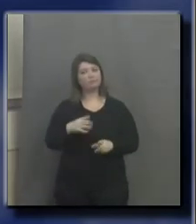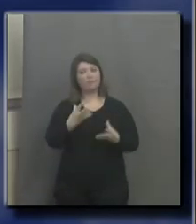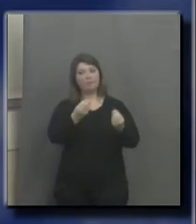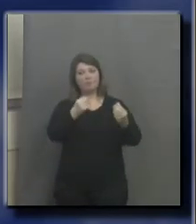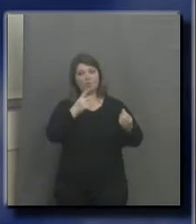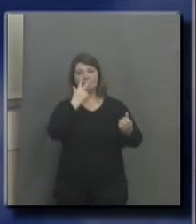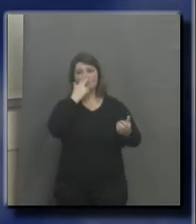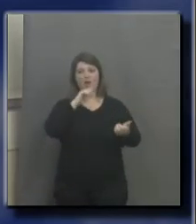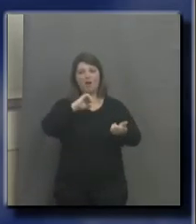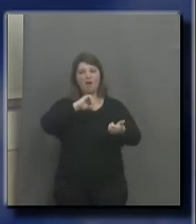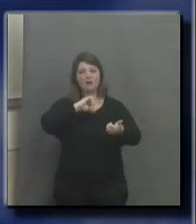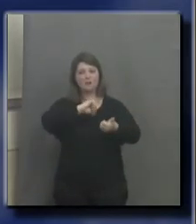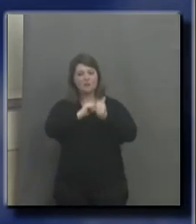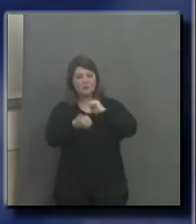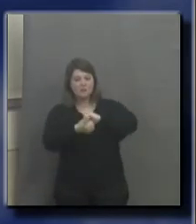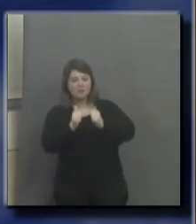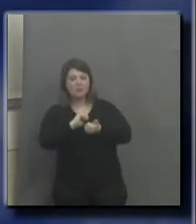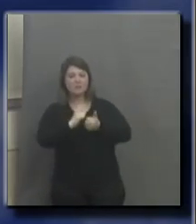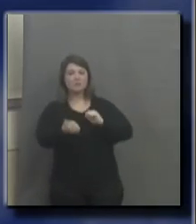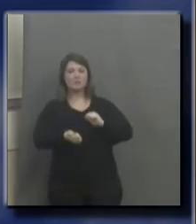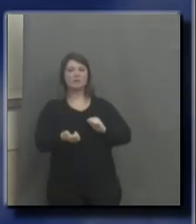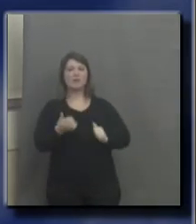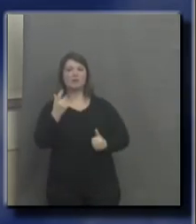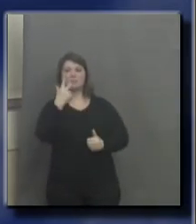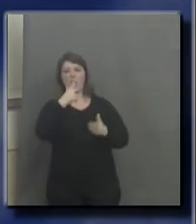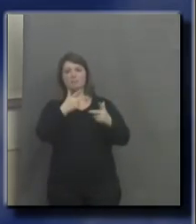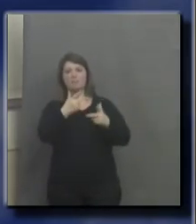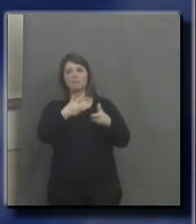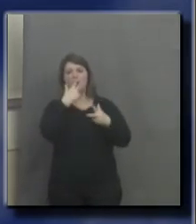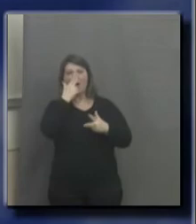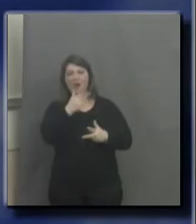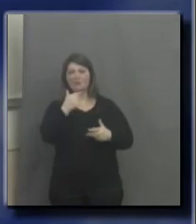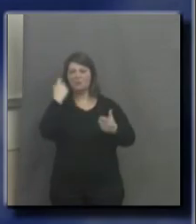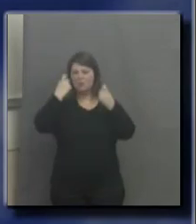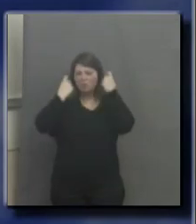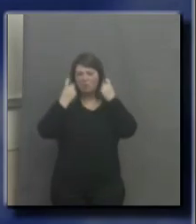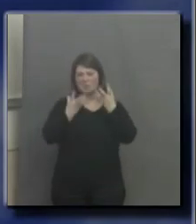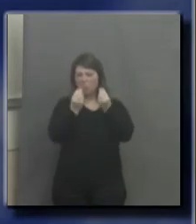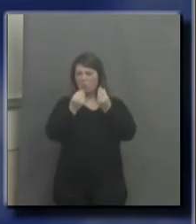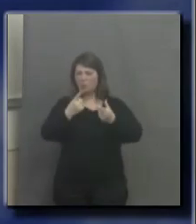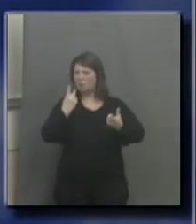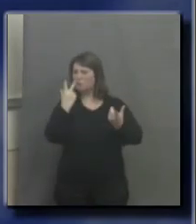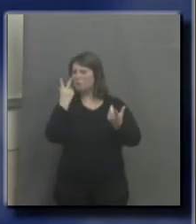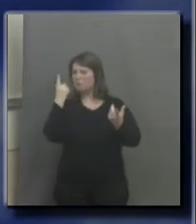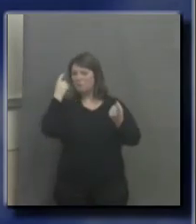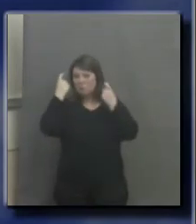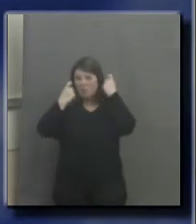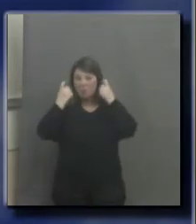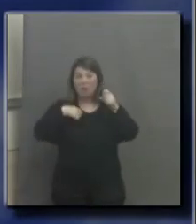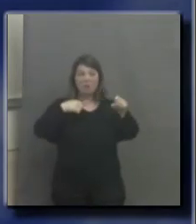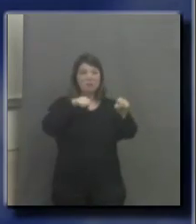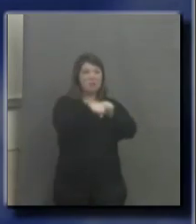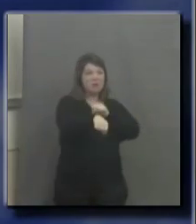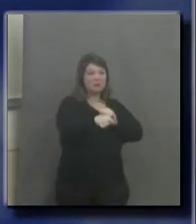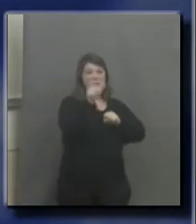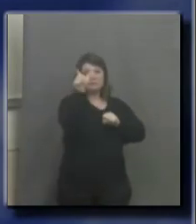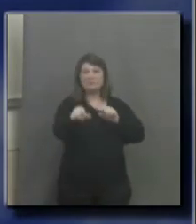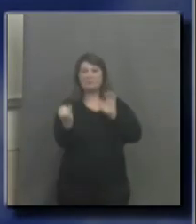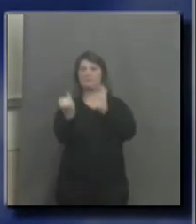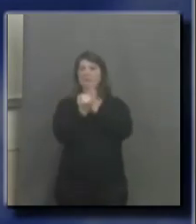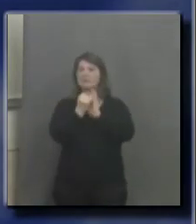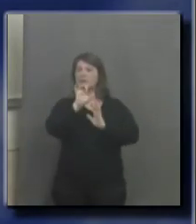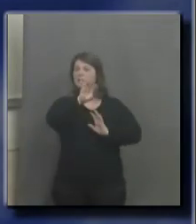flexibilidade, porque a preocupação não era tanto mais formar uma identidade do